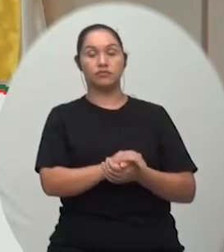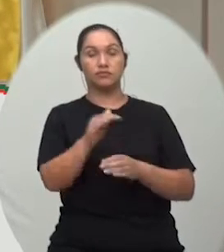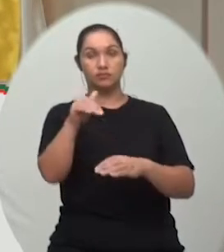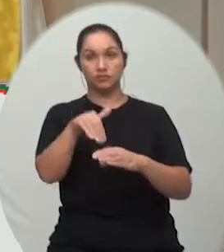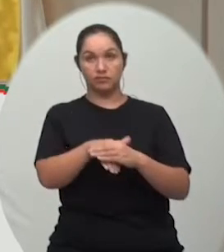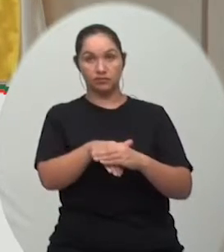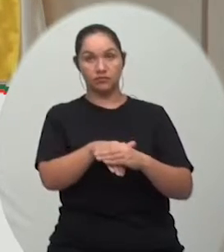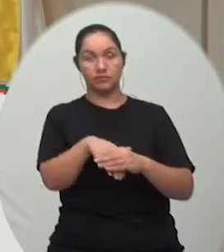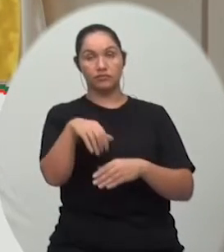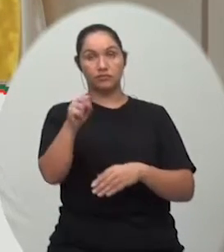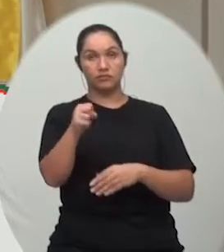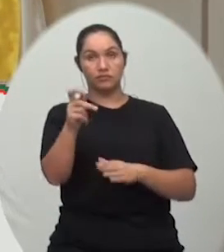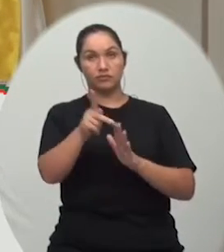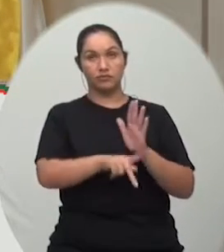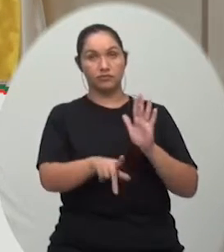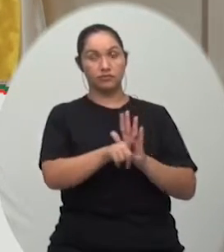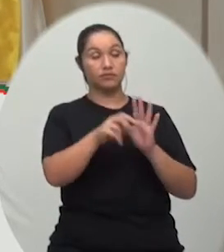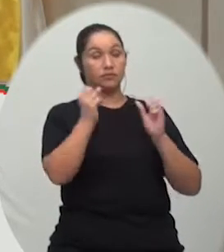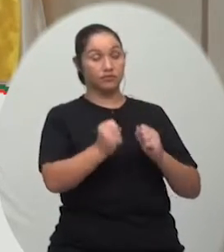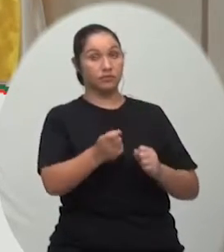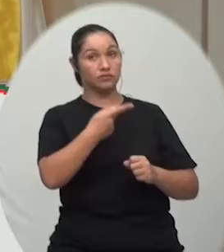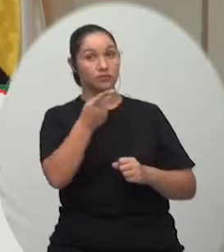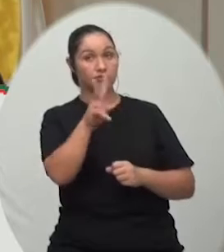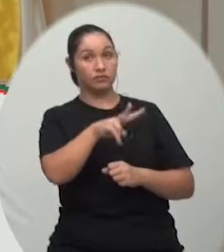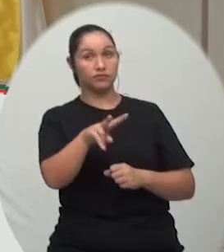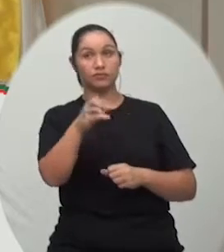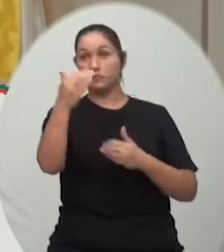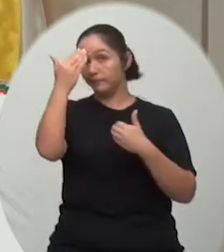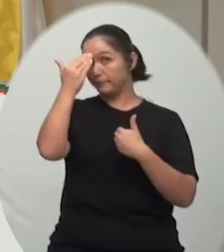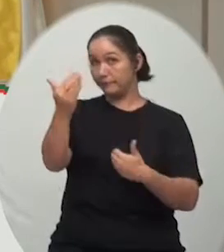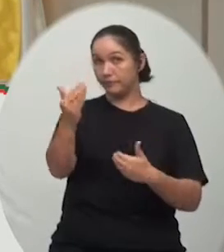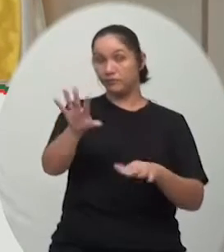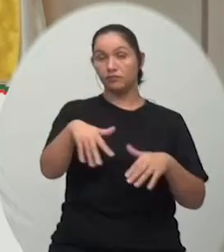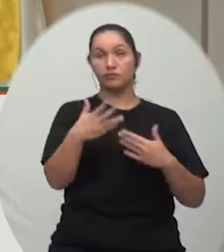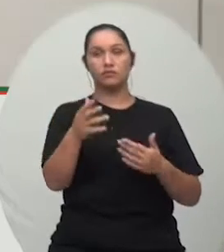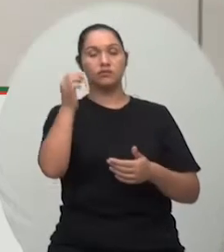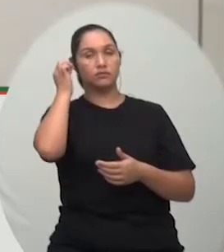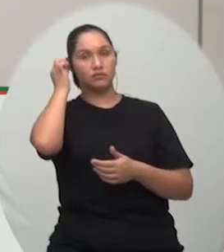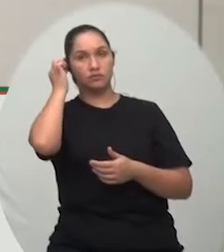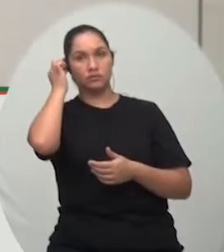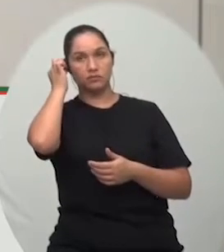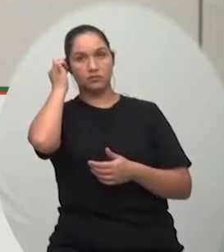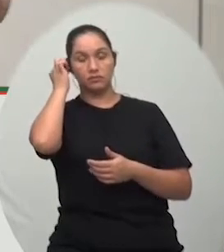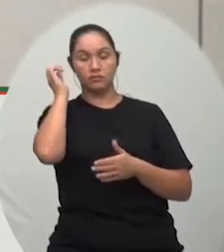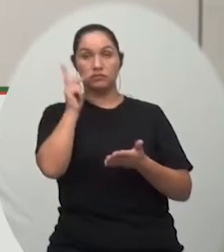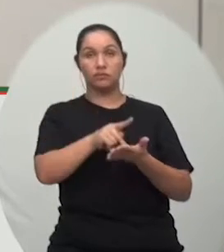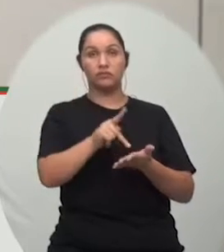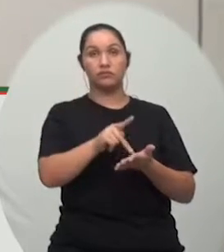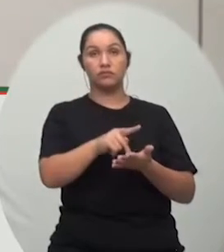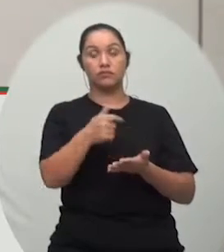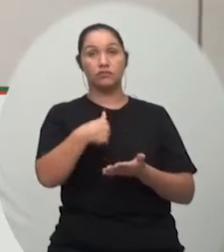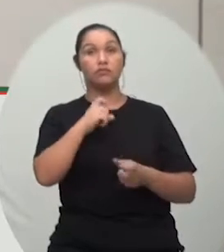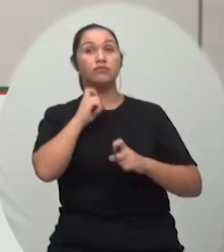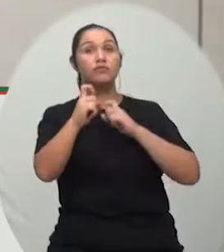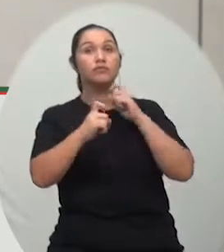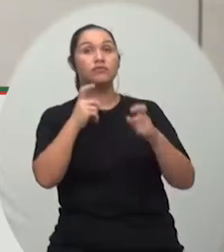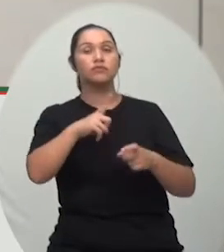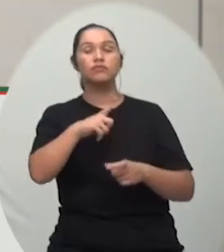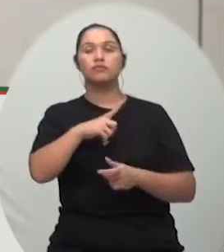votassem favoráveis a esse projeto. Conceda uma parte, sim, vereador. Obrigado, vereador. Na realidade, eu tenho dúvida.